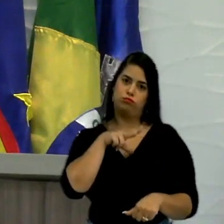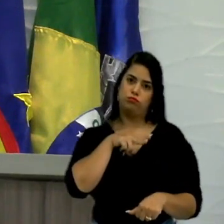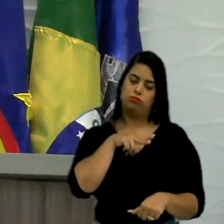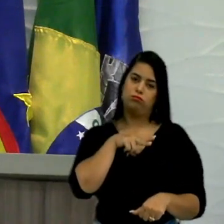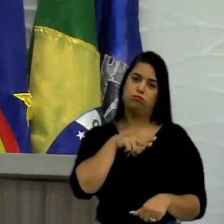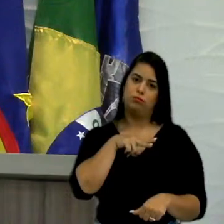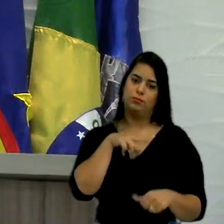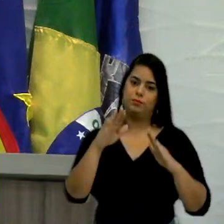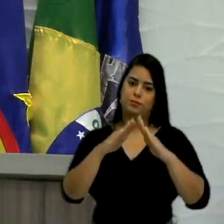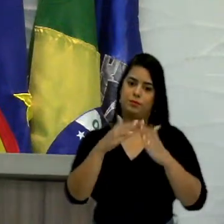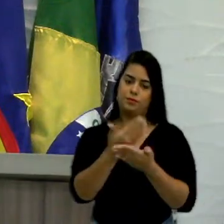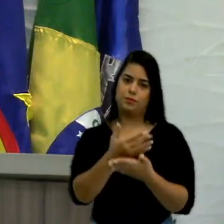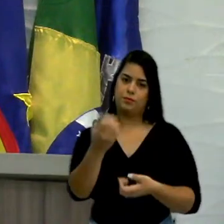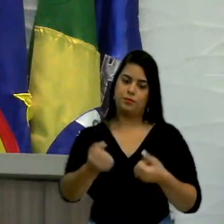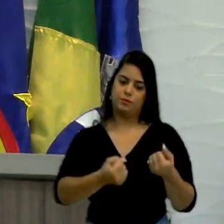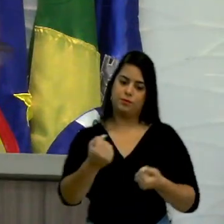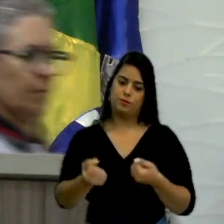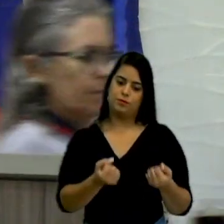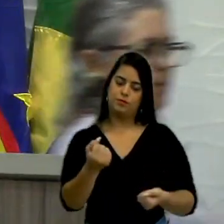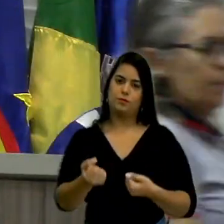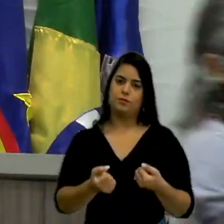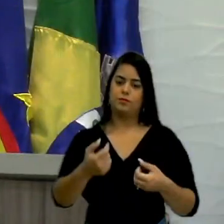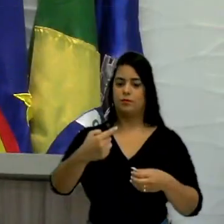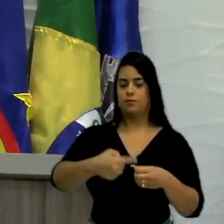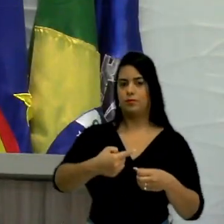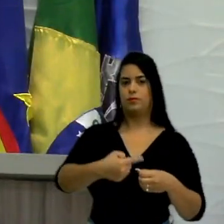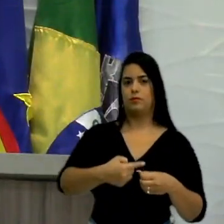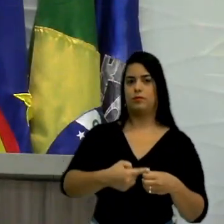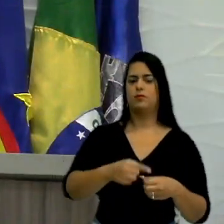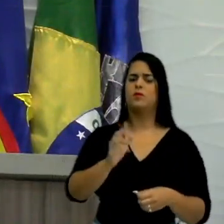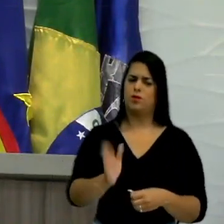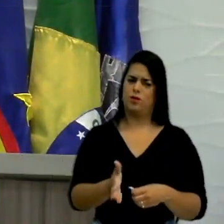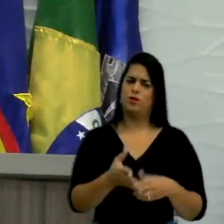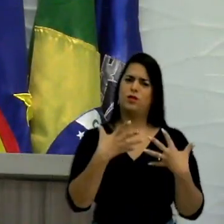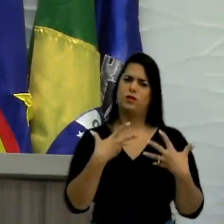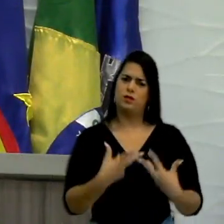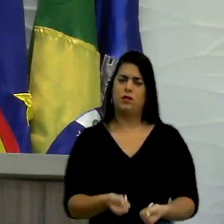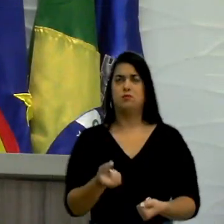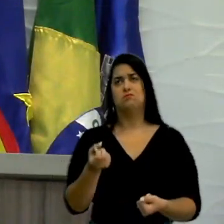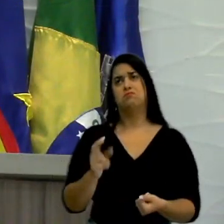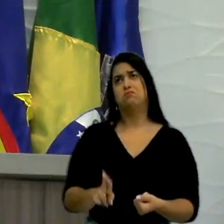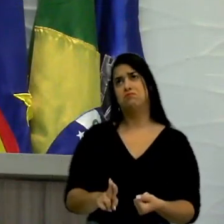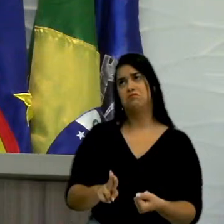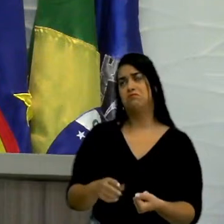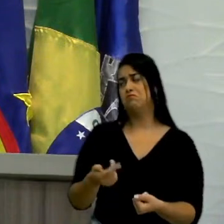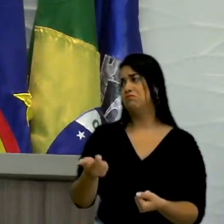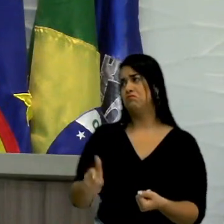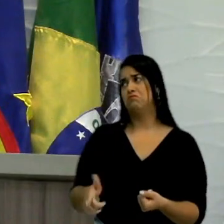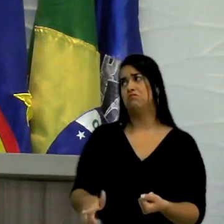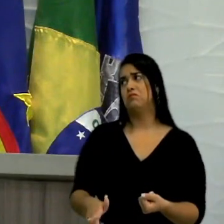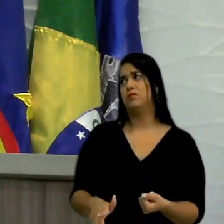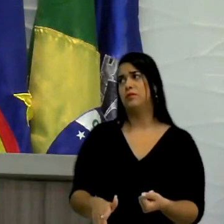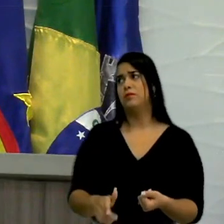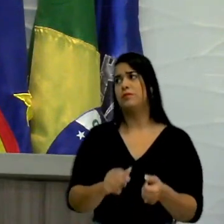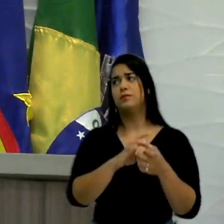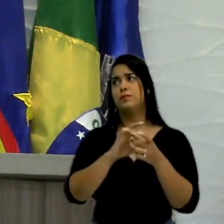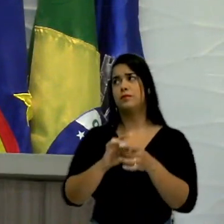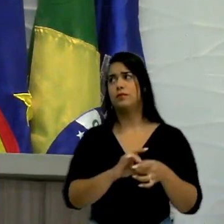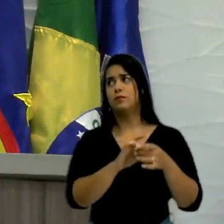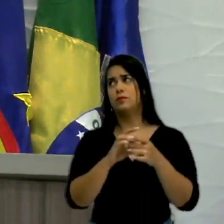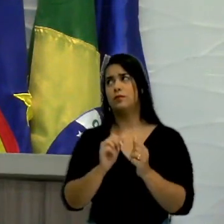da documentação, né, se já foi credenciada ou não, mas se não, fazer uma parceria para que